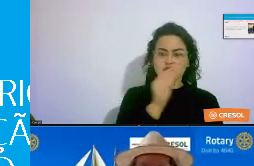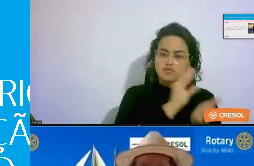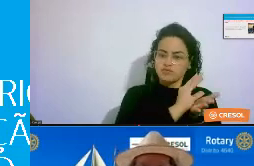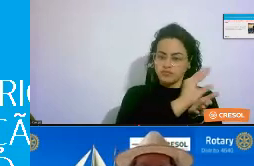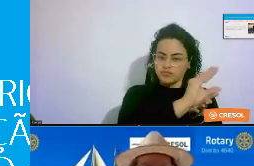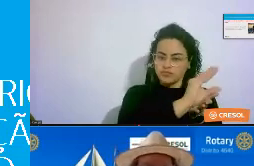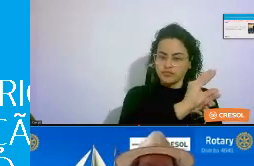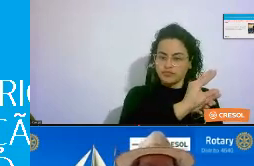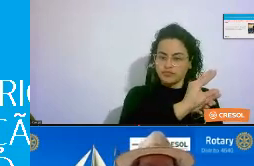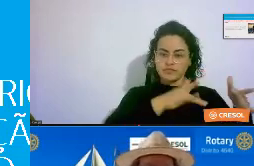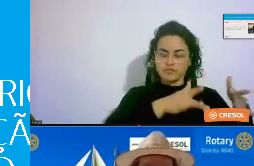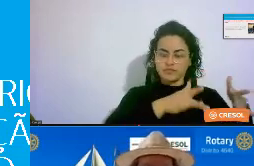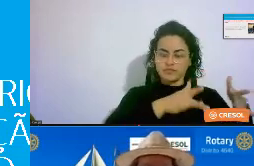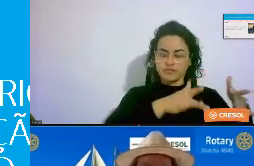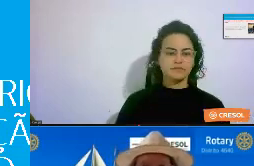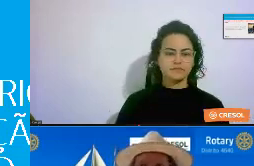do Fundo Anual